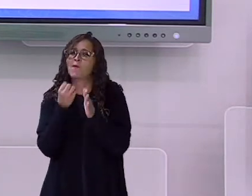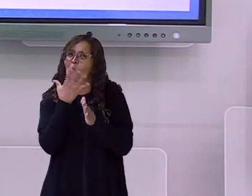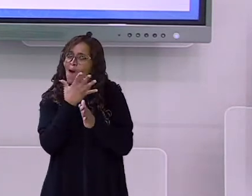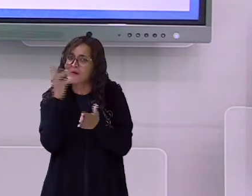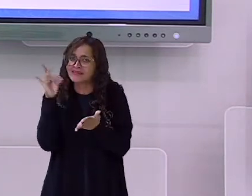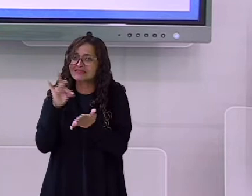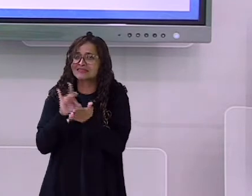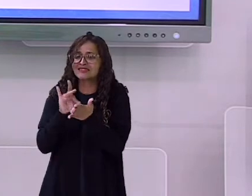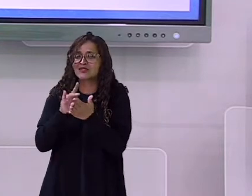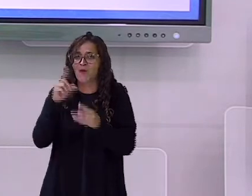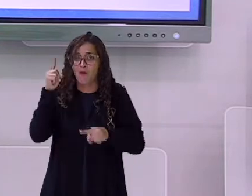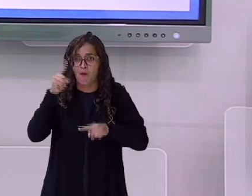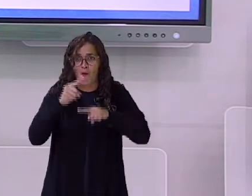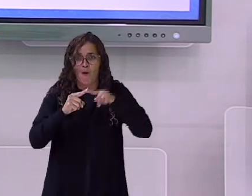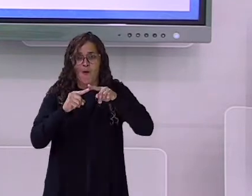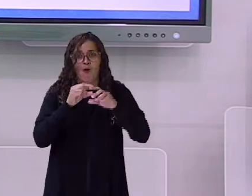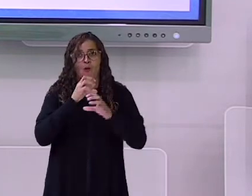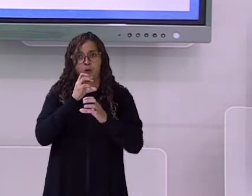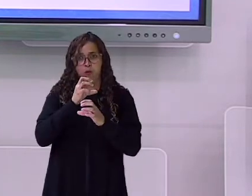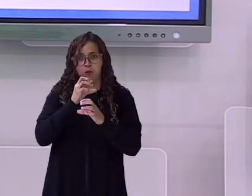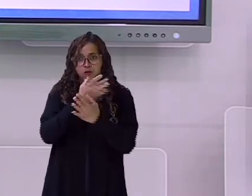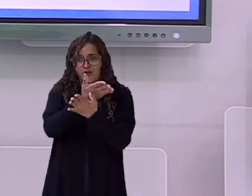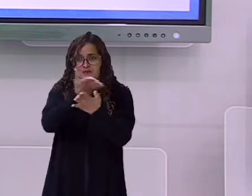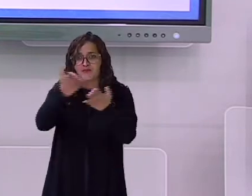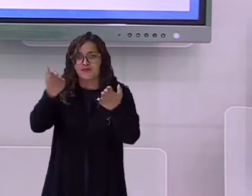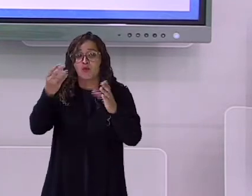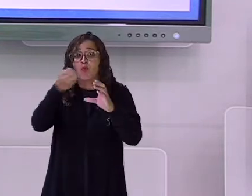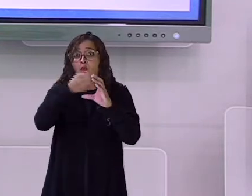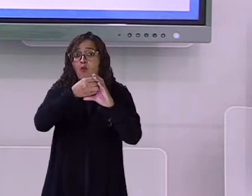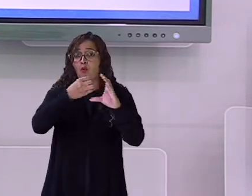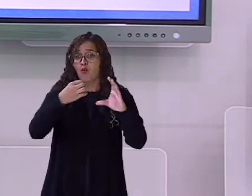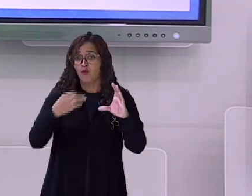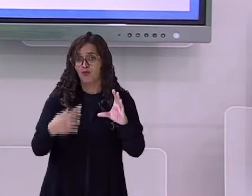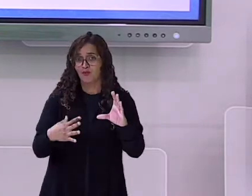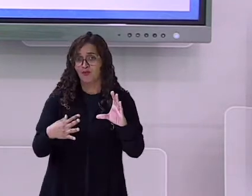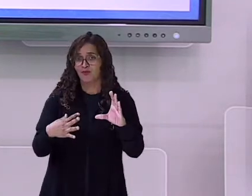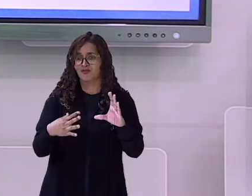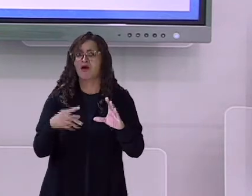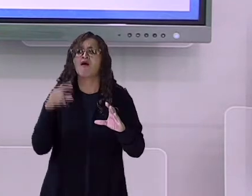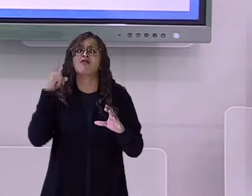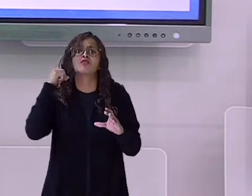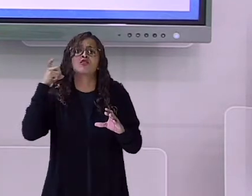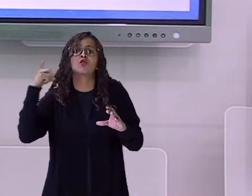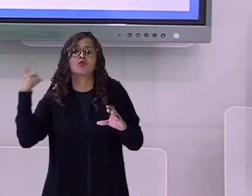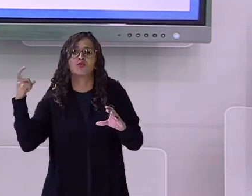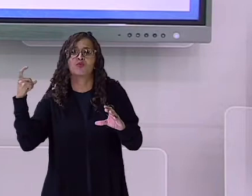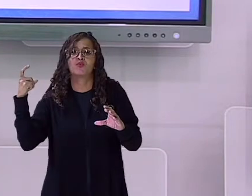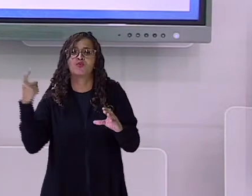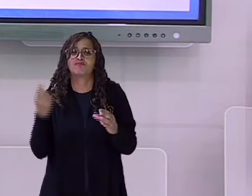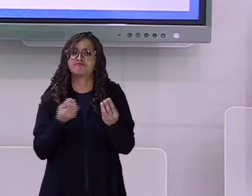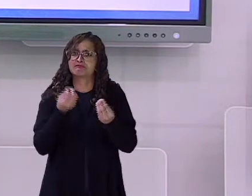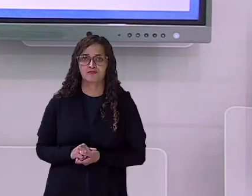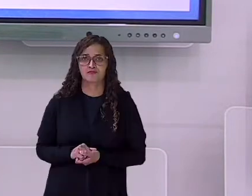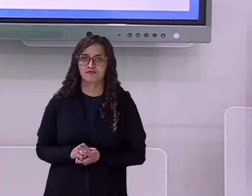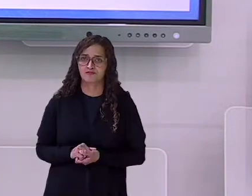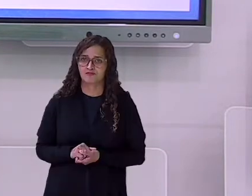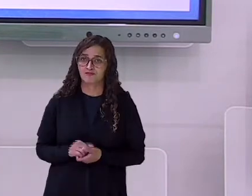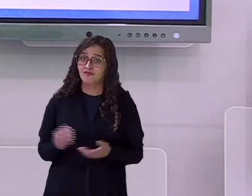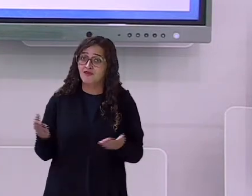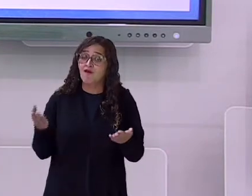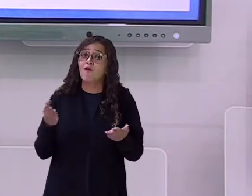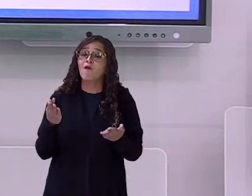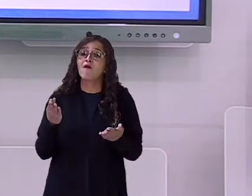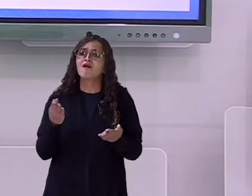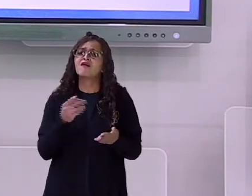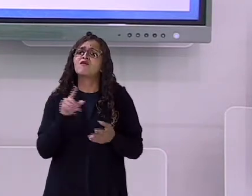um instrumento de sopro, as suas características, como é o som de um instrumento de sopro de verdade. E nós vamos